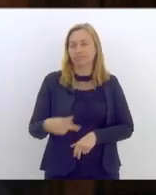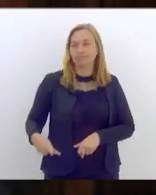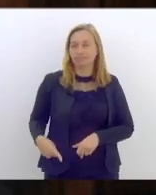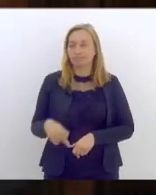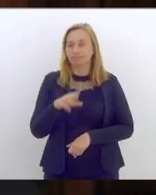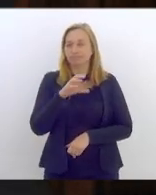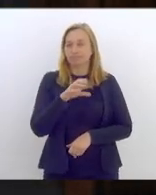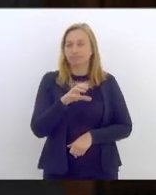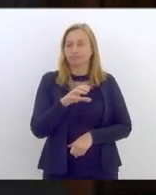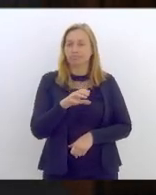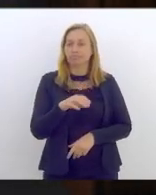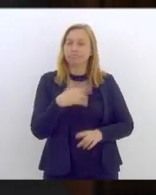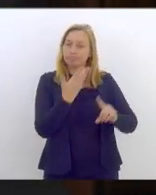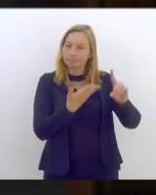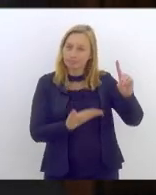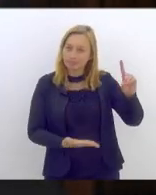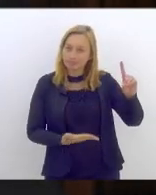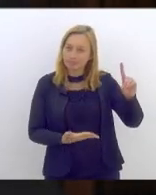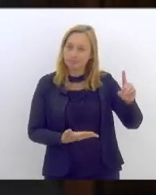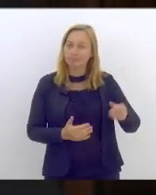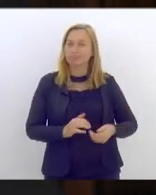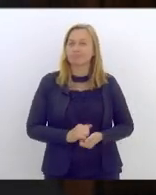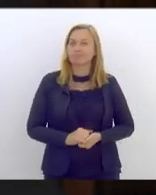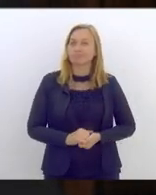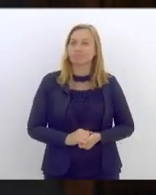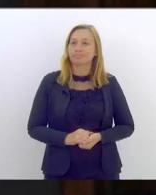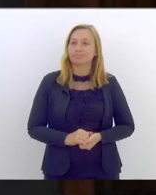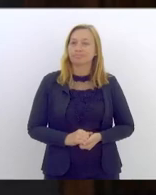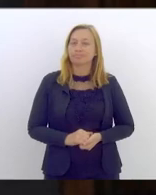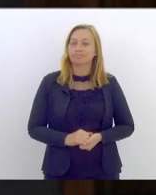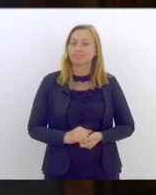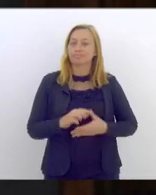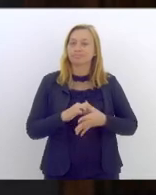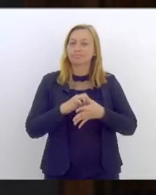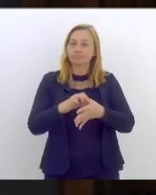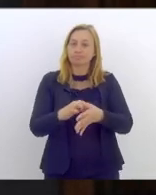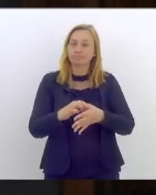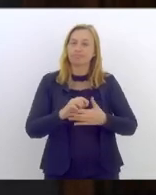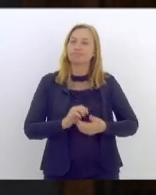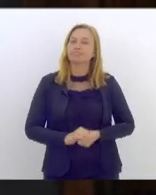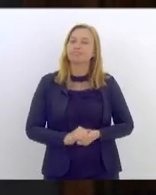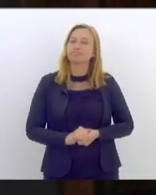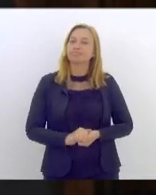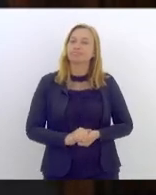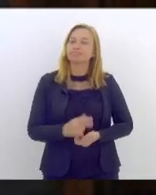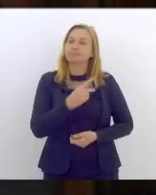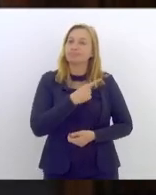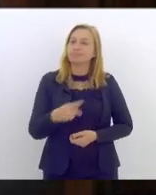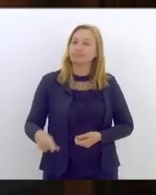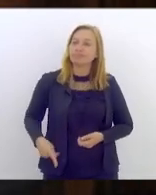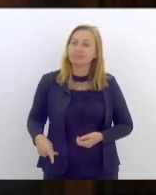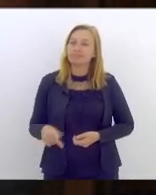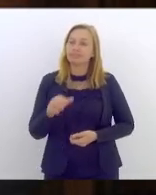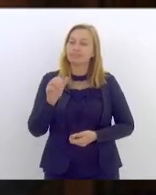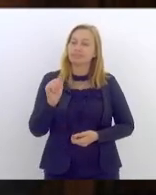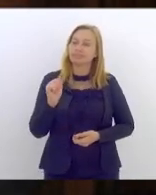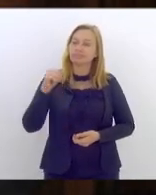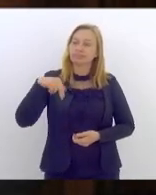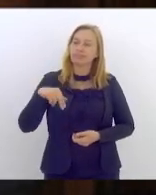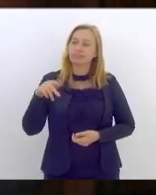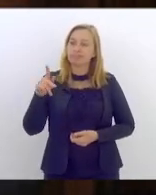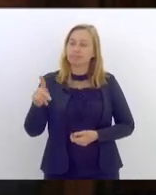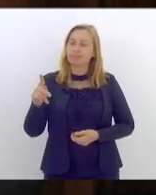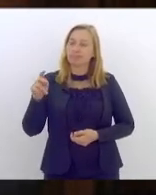em fazer homenagem a Nossa liderança de classe ao nosso presidente da amperj